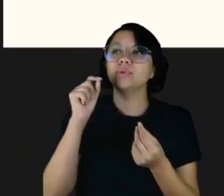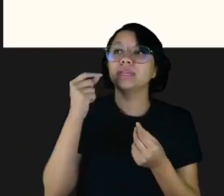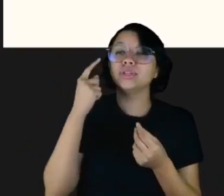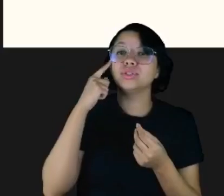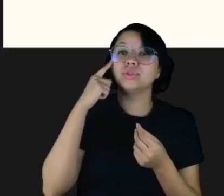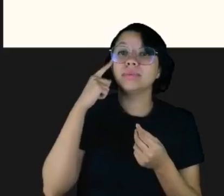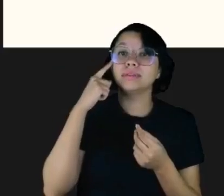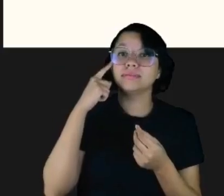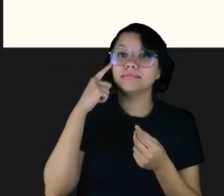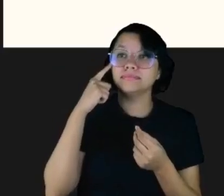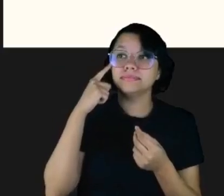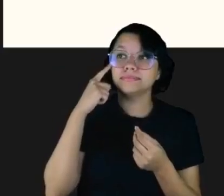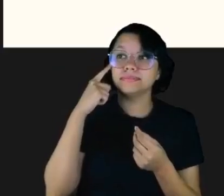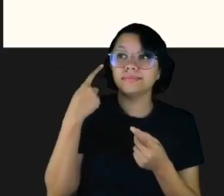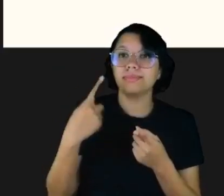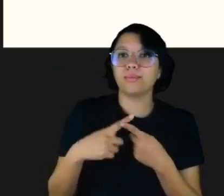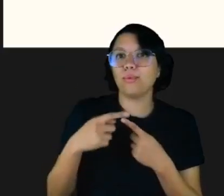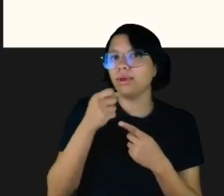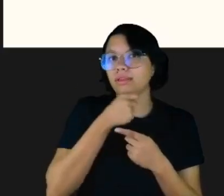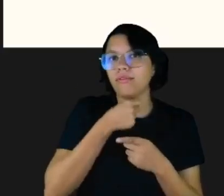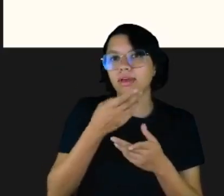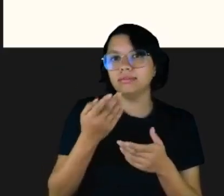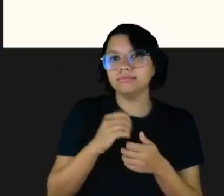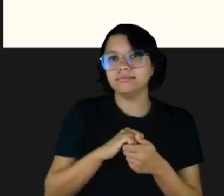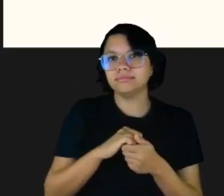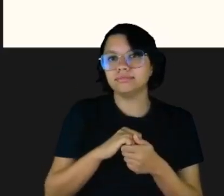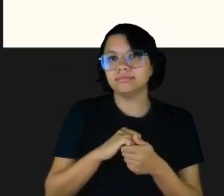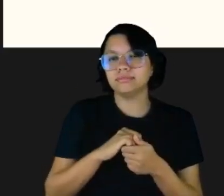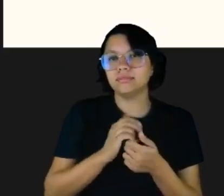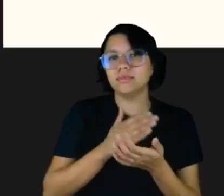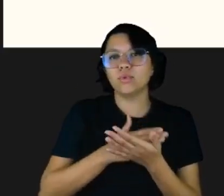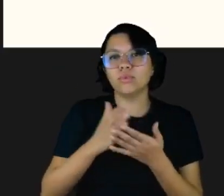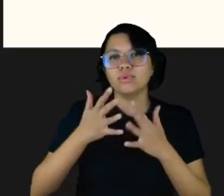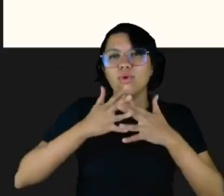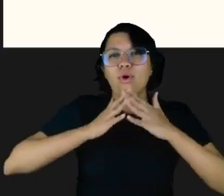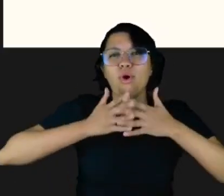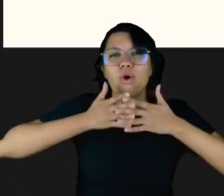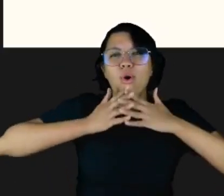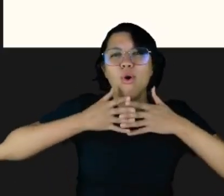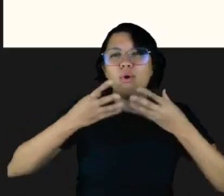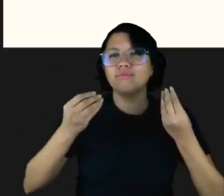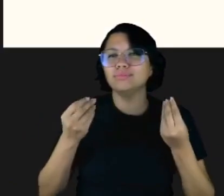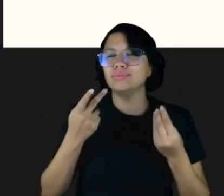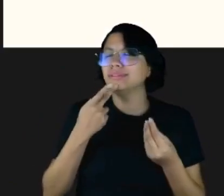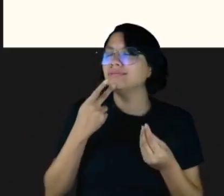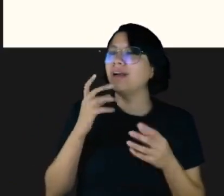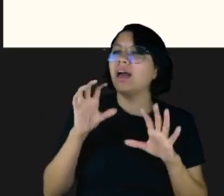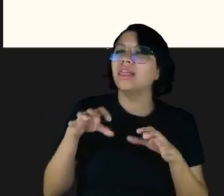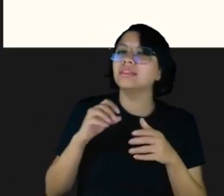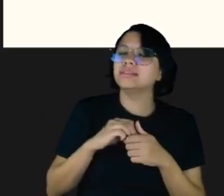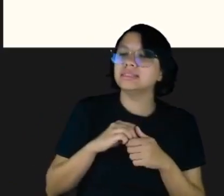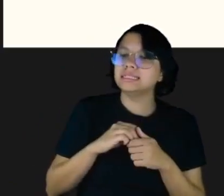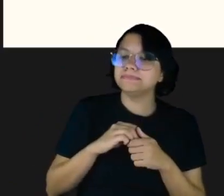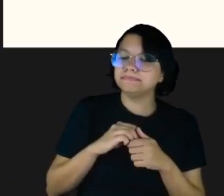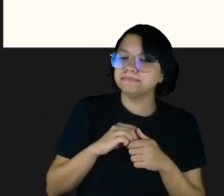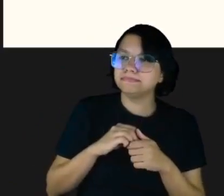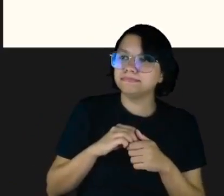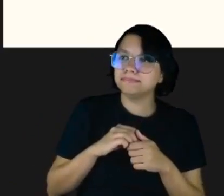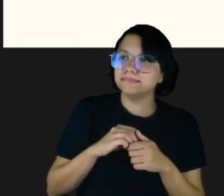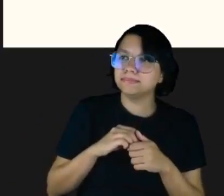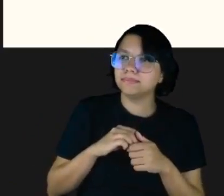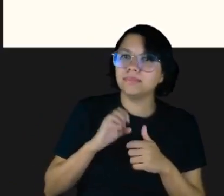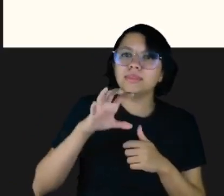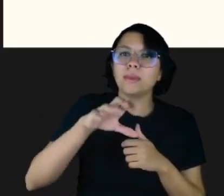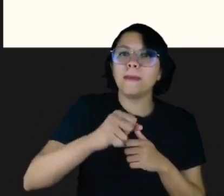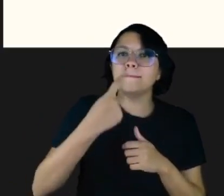pensa? Porque está velho. Começou a confundir muito. Você fala assim para ele, pega